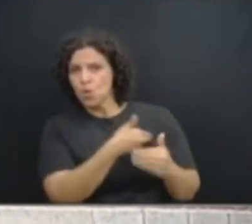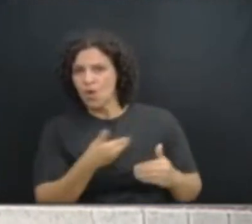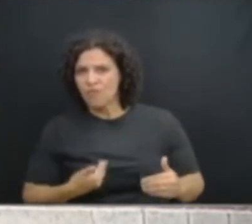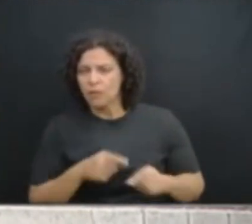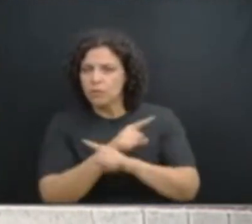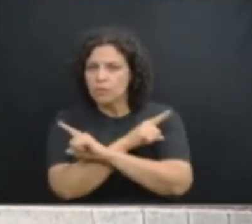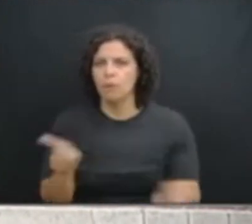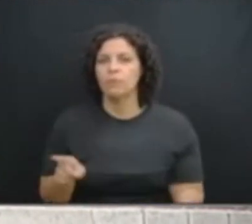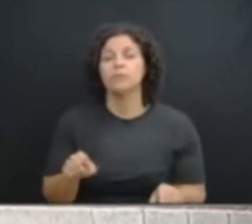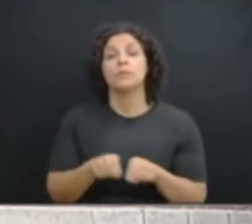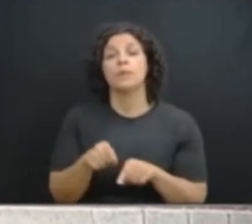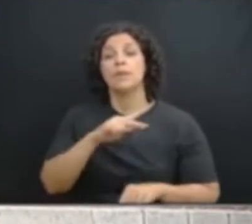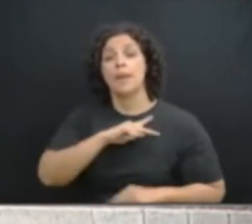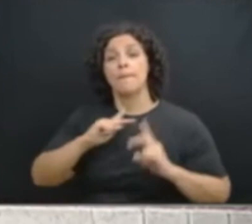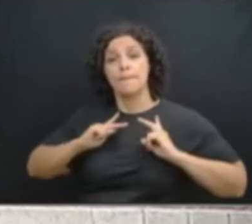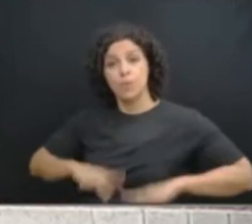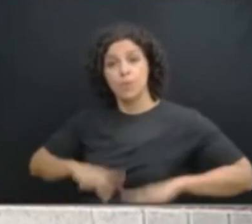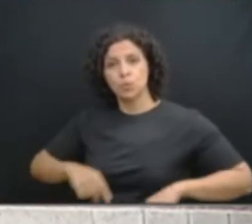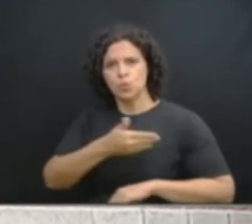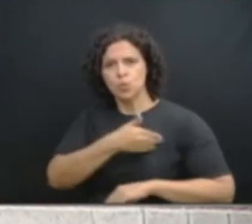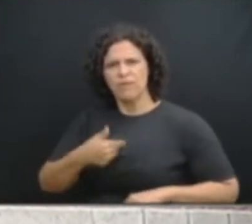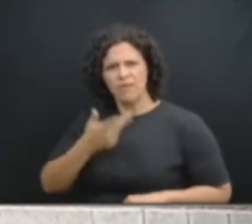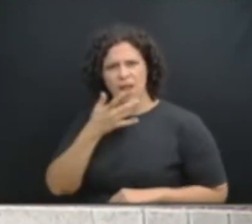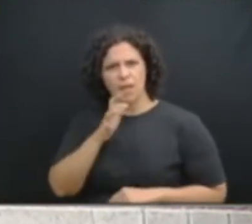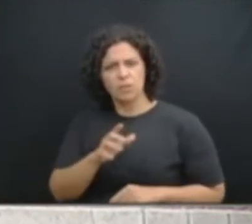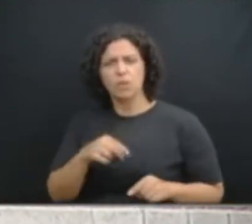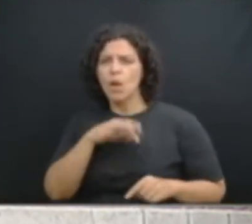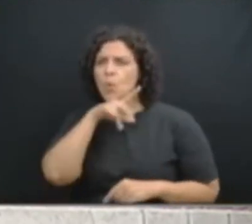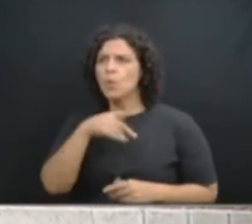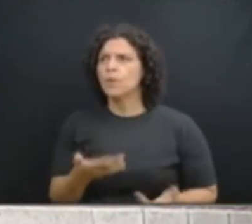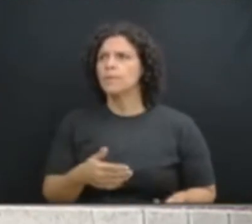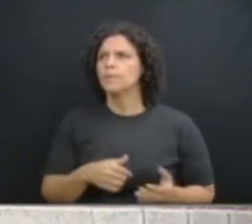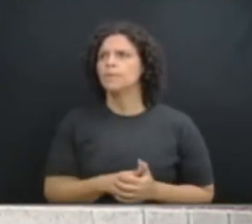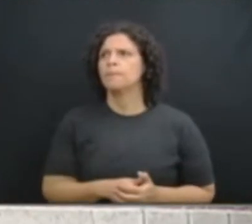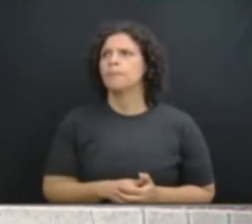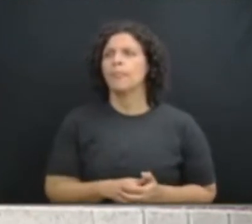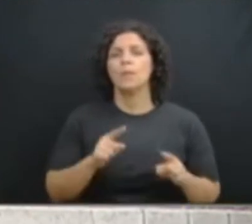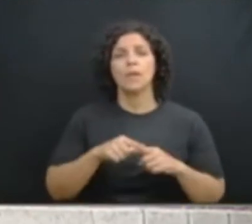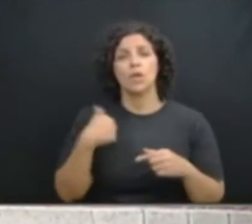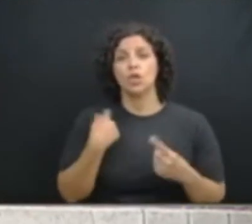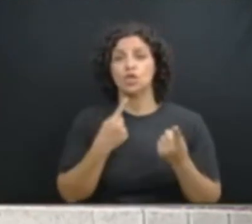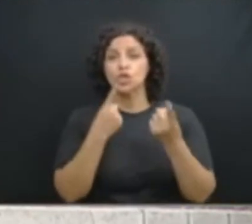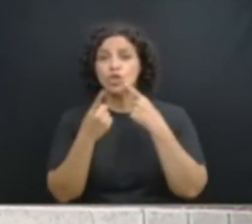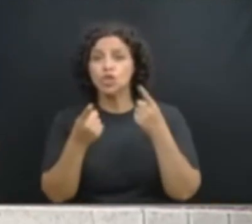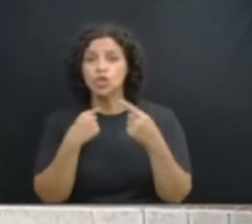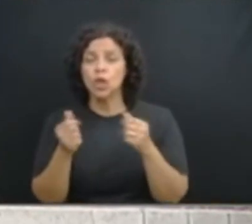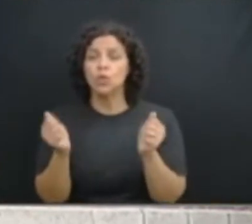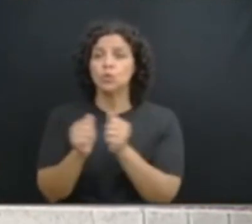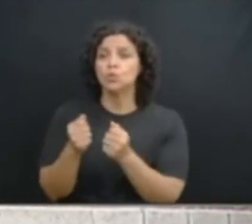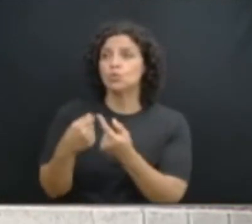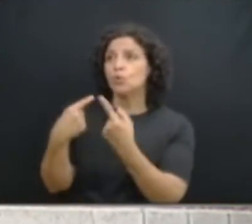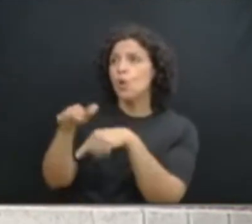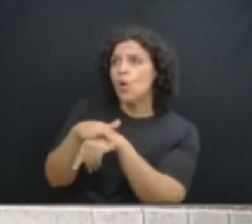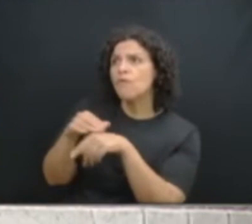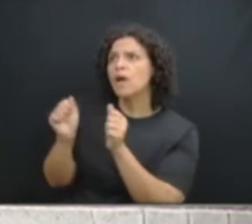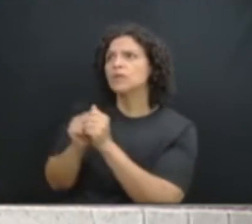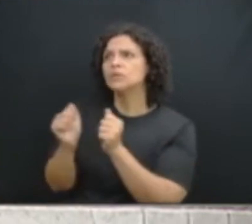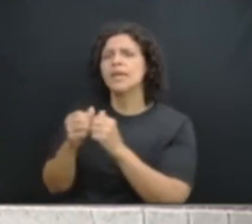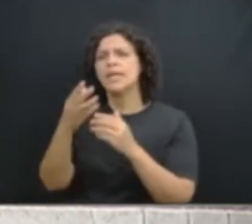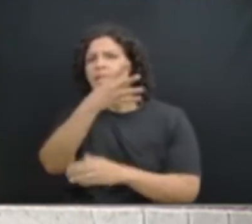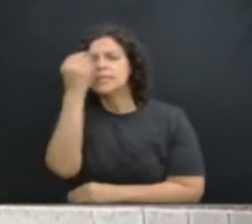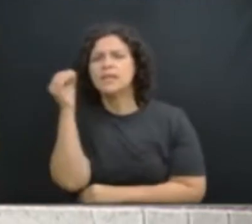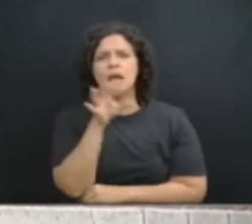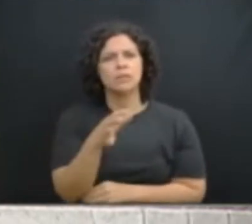Aliás, a postura do governo em falar isso é ruim. Para o diálogo franco que está tendo. Esqueçam